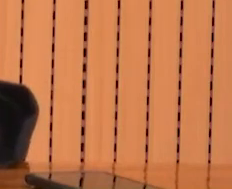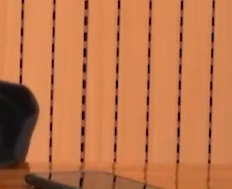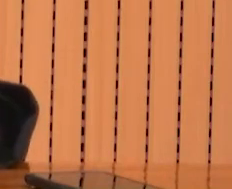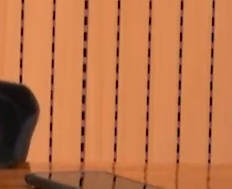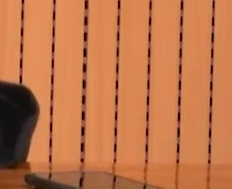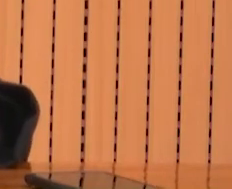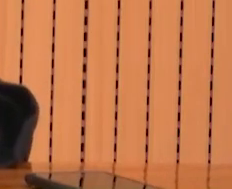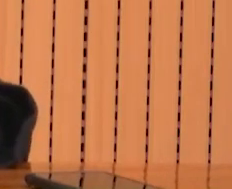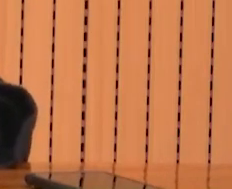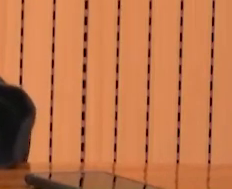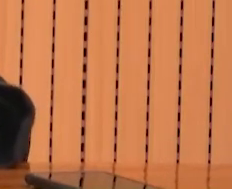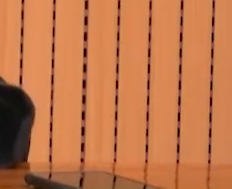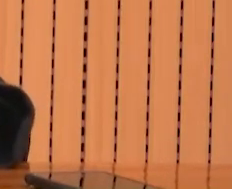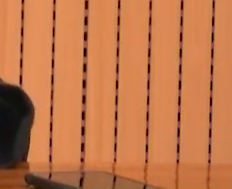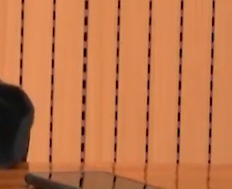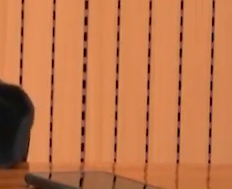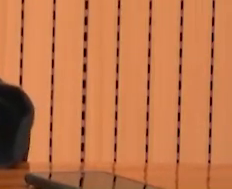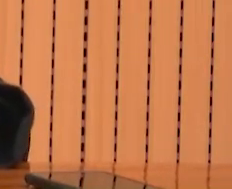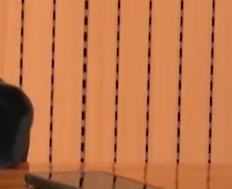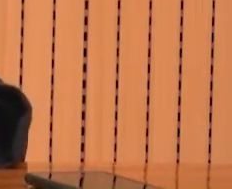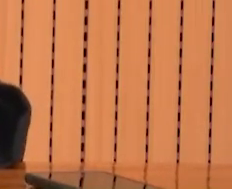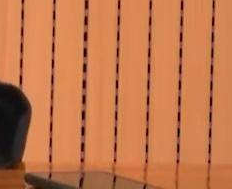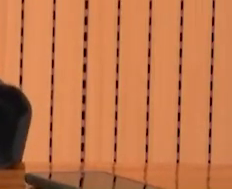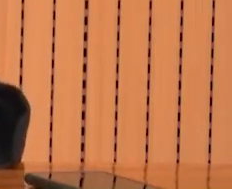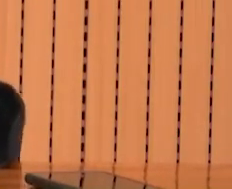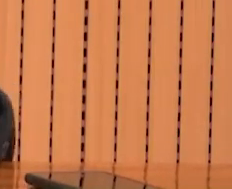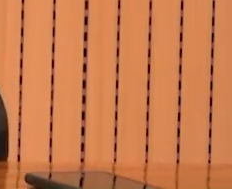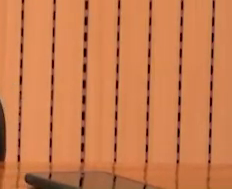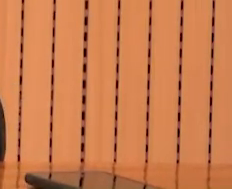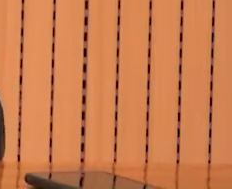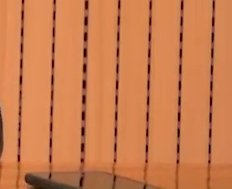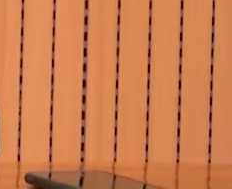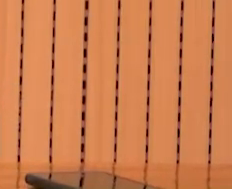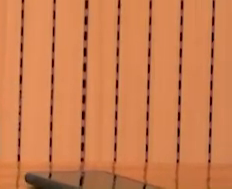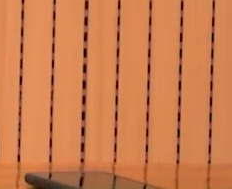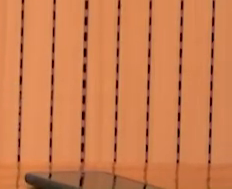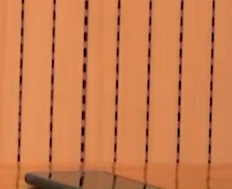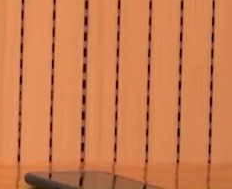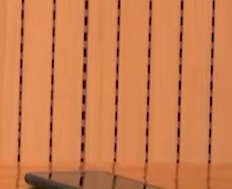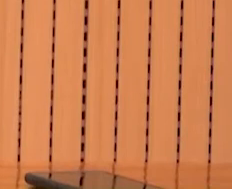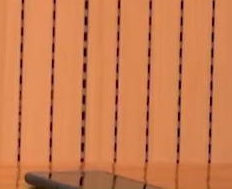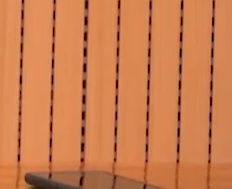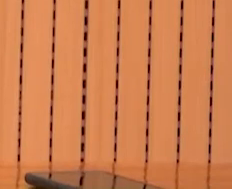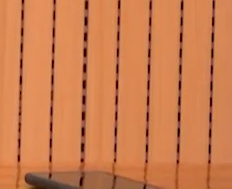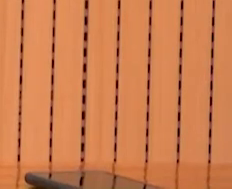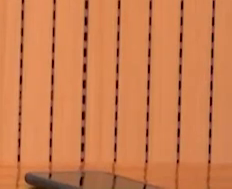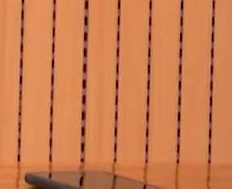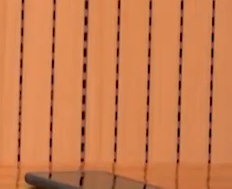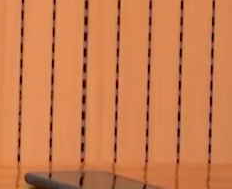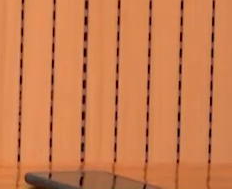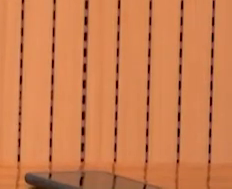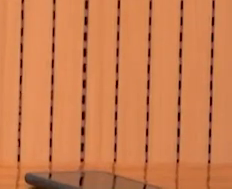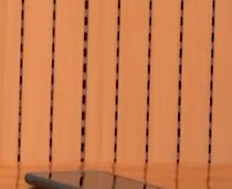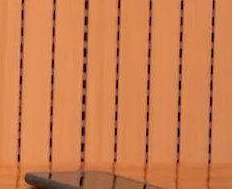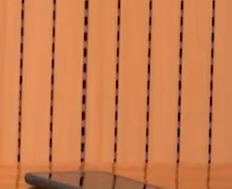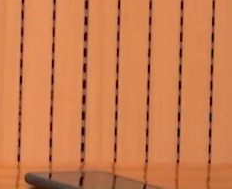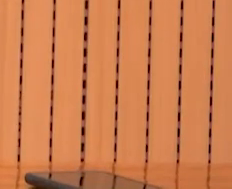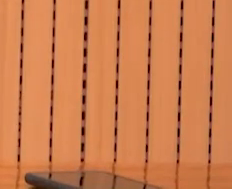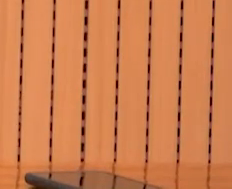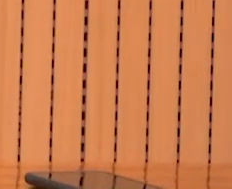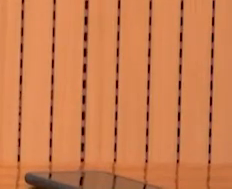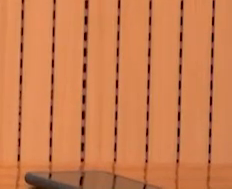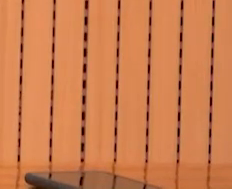eu anotei aqui algumas coisas, quero também fazer alguns questionamentos, mas queria passar ao vereador Paulo Búfalo, que é o nosso relator aqui da comissão, para